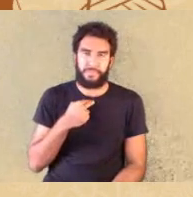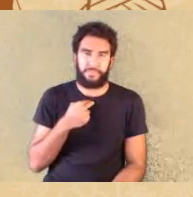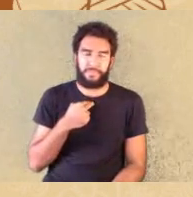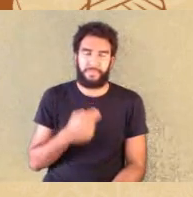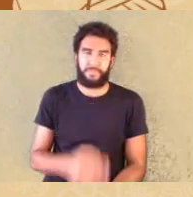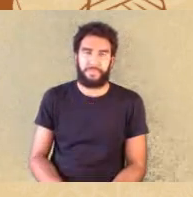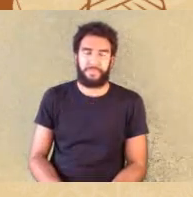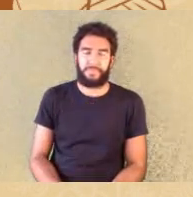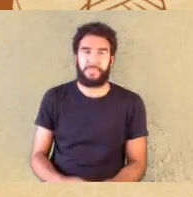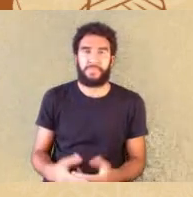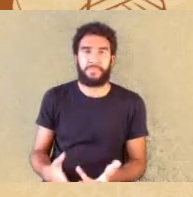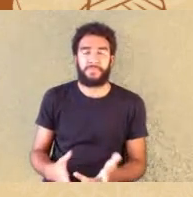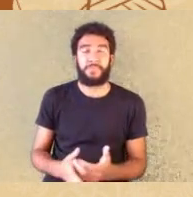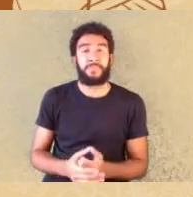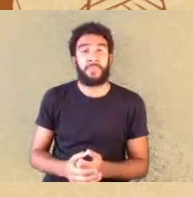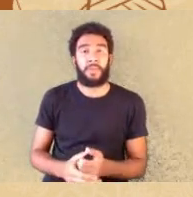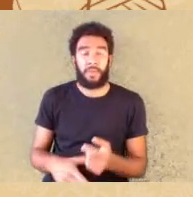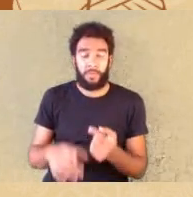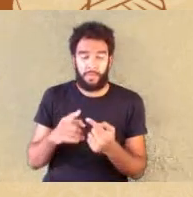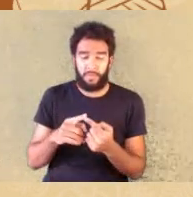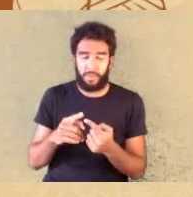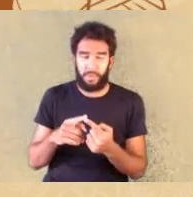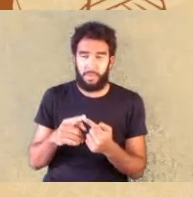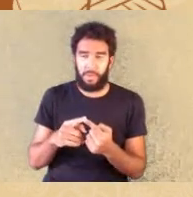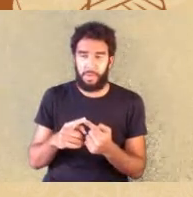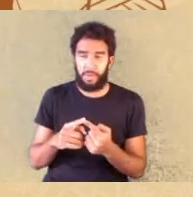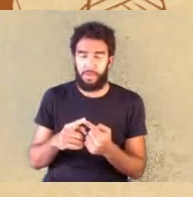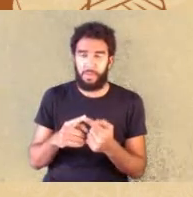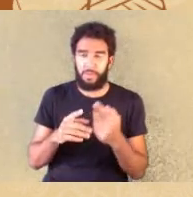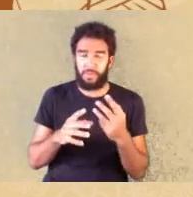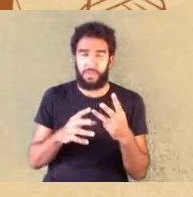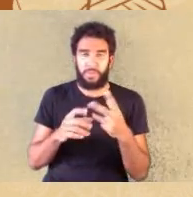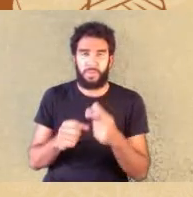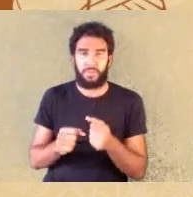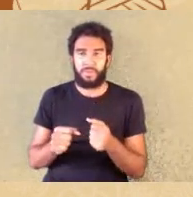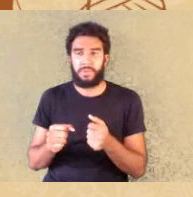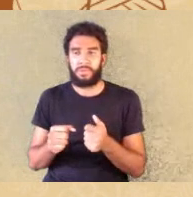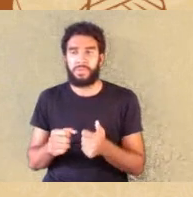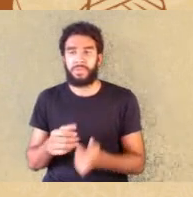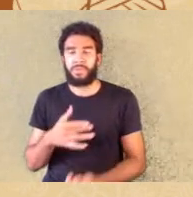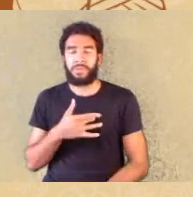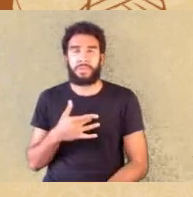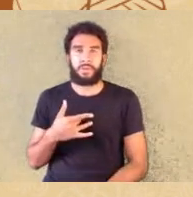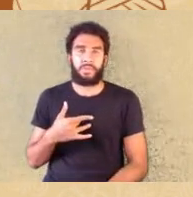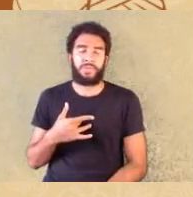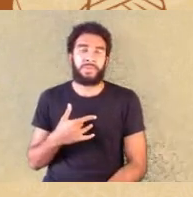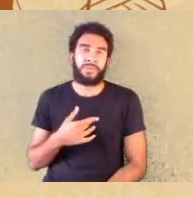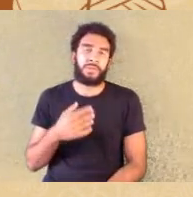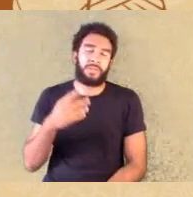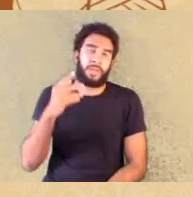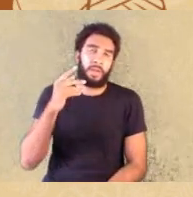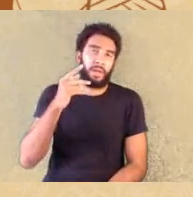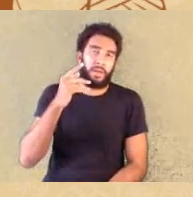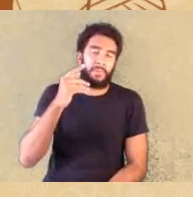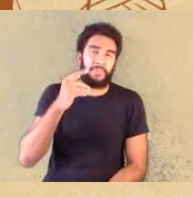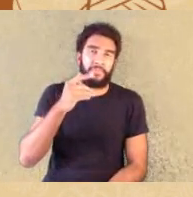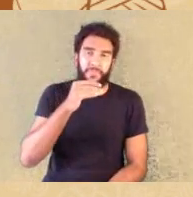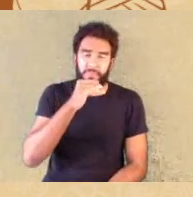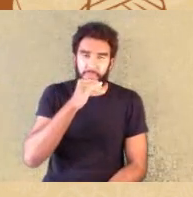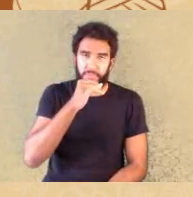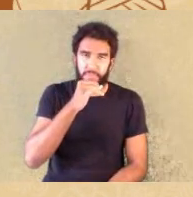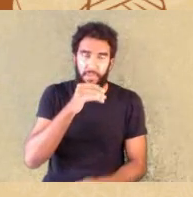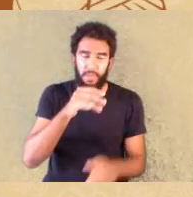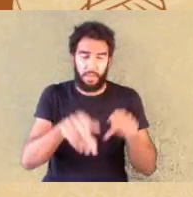assim, primeiro porque os estudos sobre saúde da população, vou falar aqui na nossa língua do Brasil, da